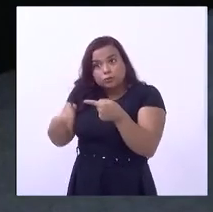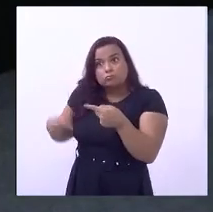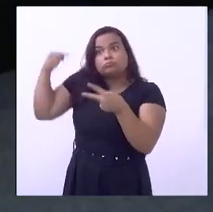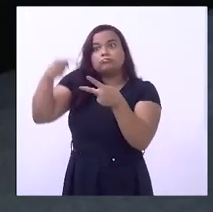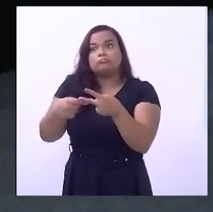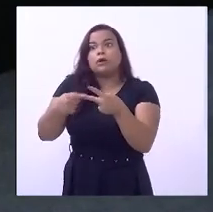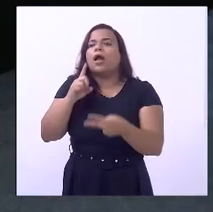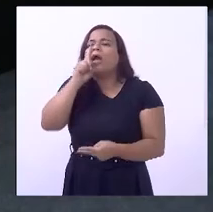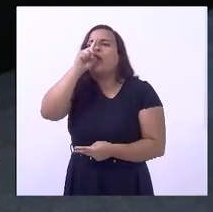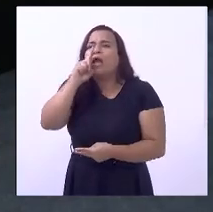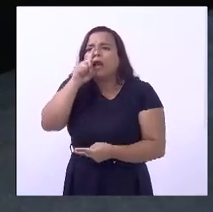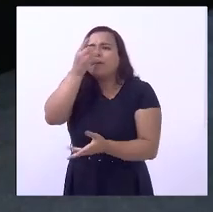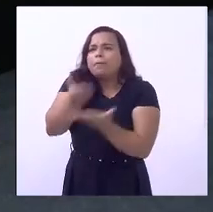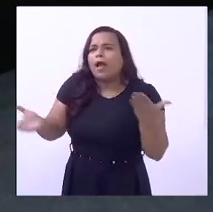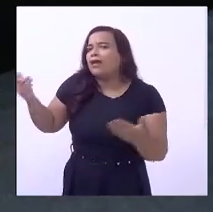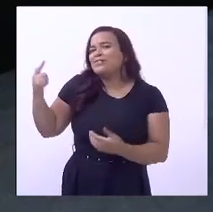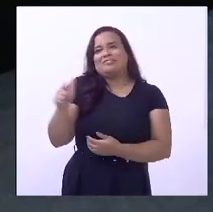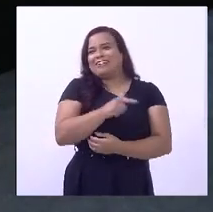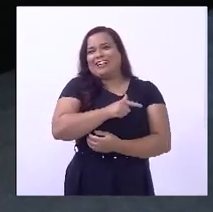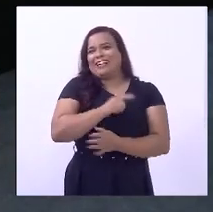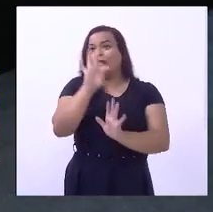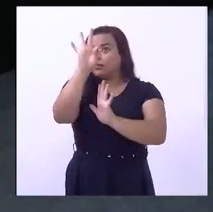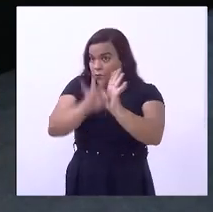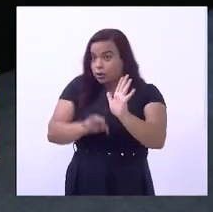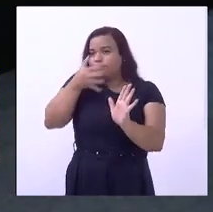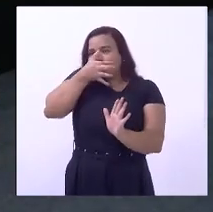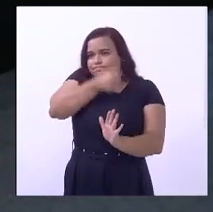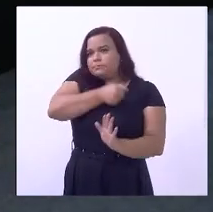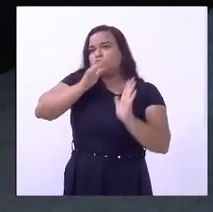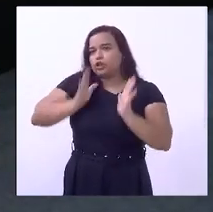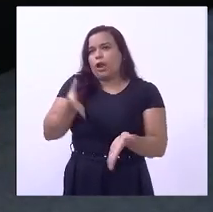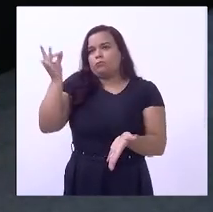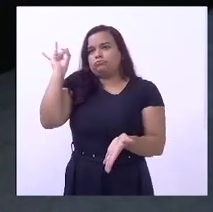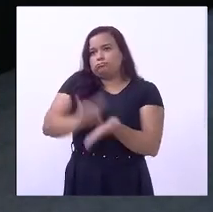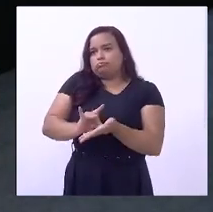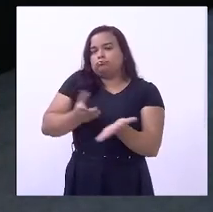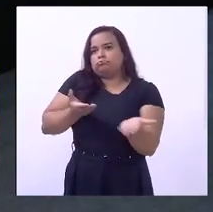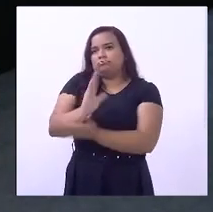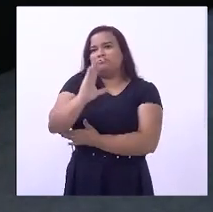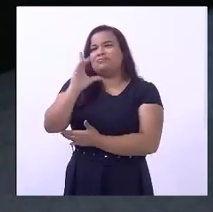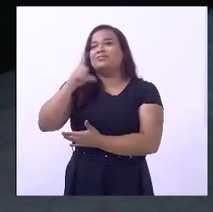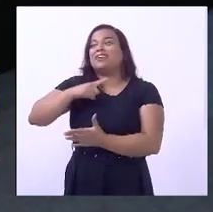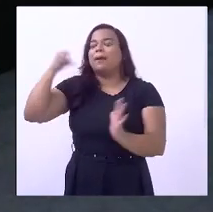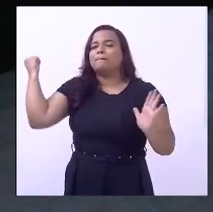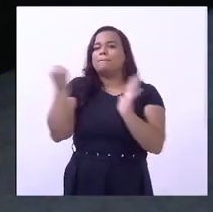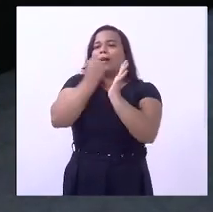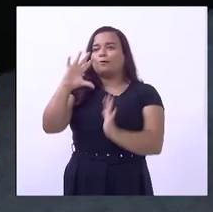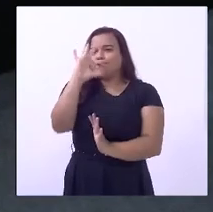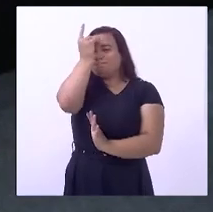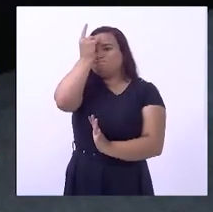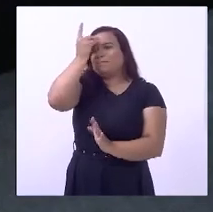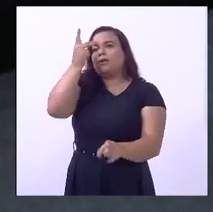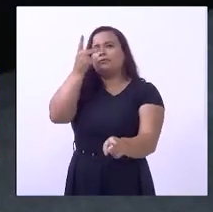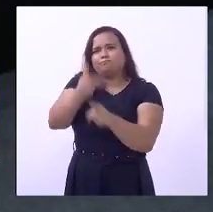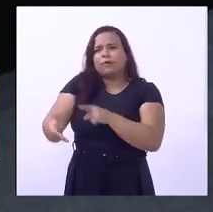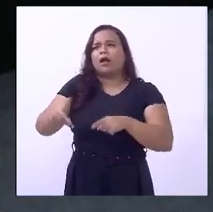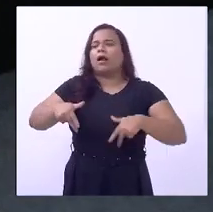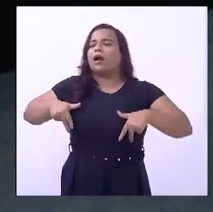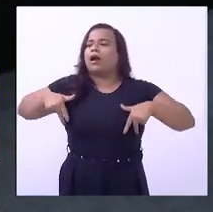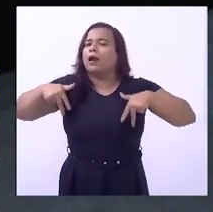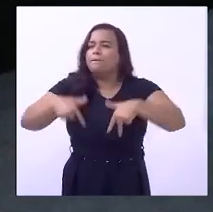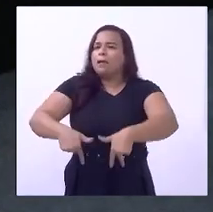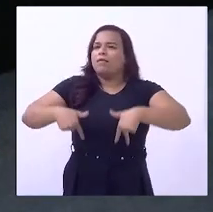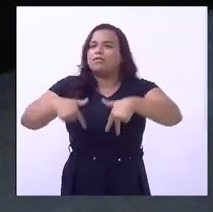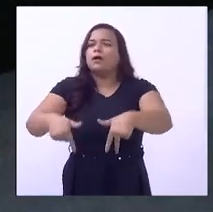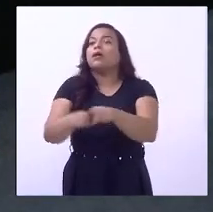correr risco de perdermos o texto e a aprovação original, que foi um marco fruto da conquista, da militância e